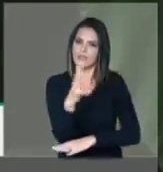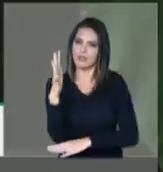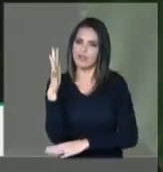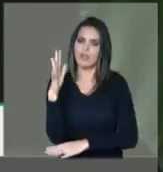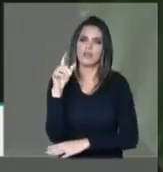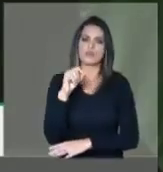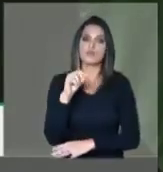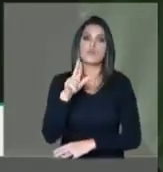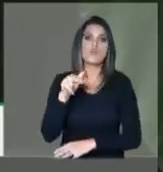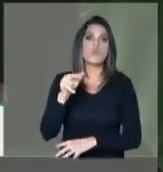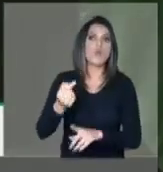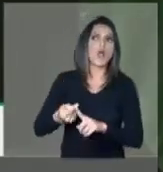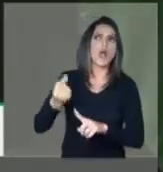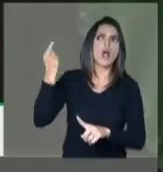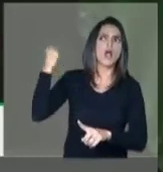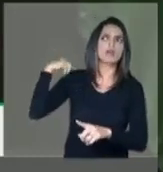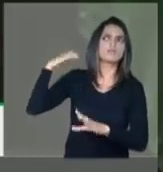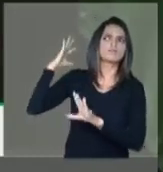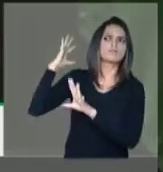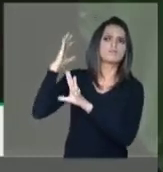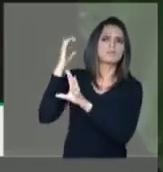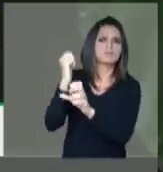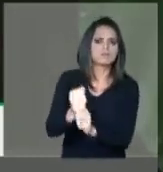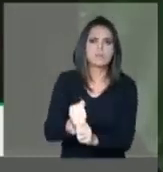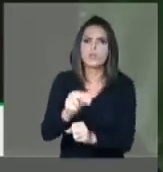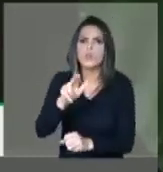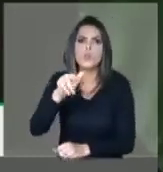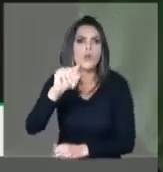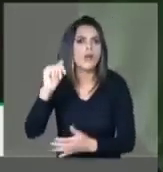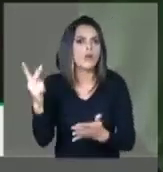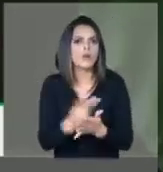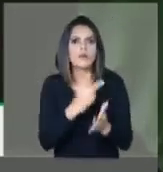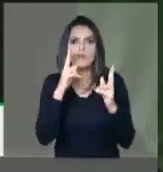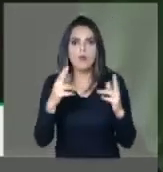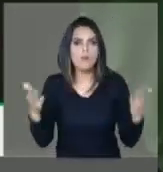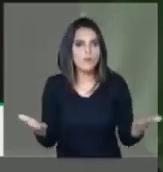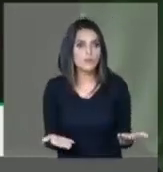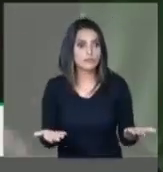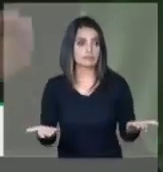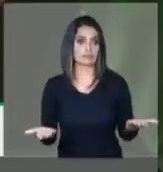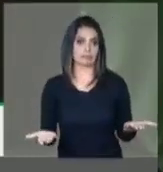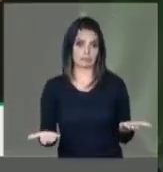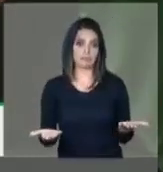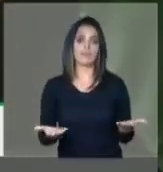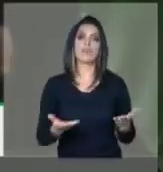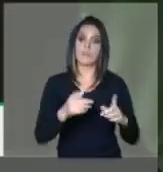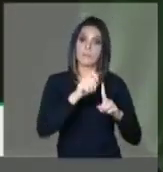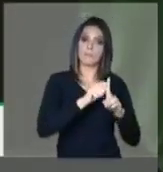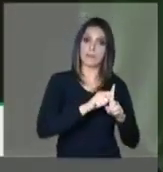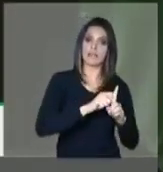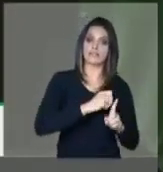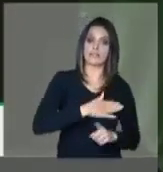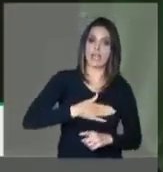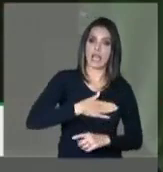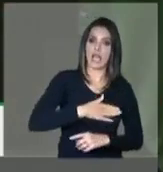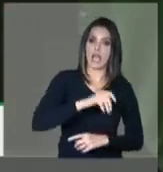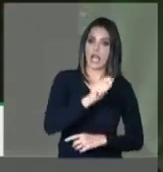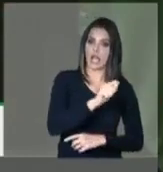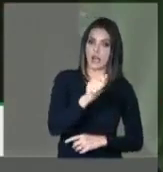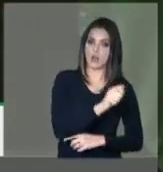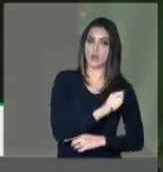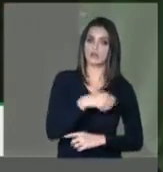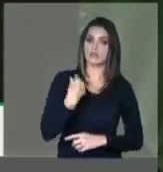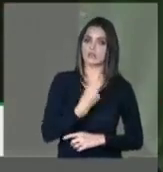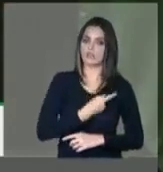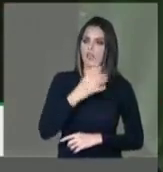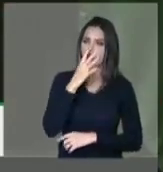litoral brasileiro. Desde o final de agosto, todos nós acompanhamos, principalmente quem tem as belas praias